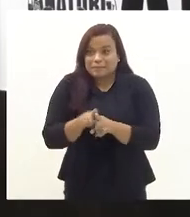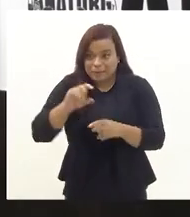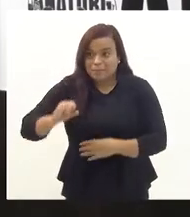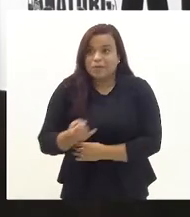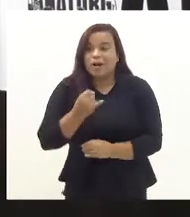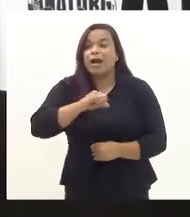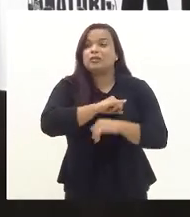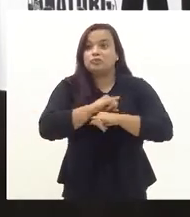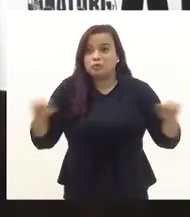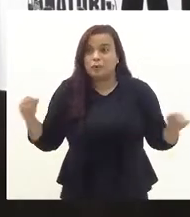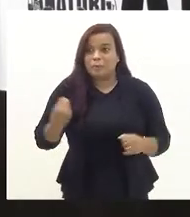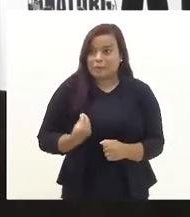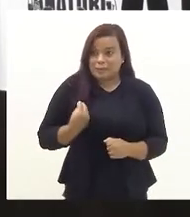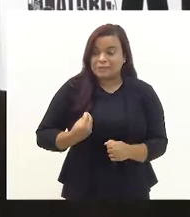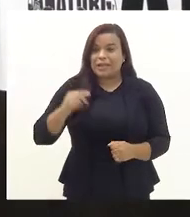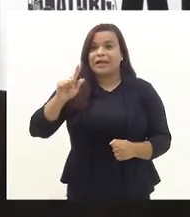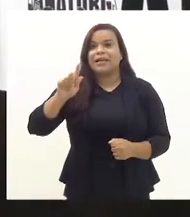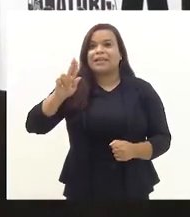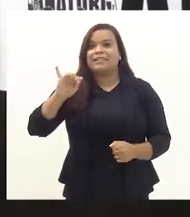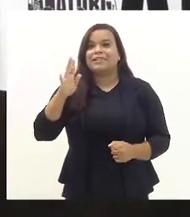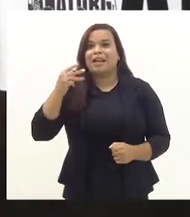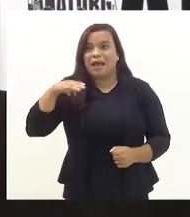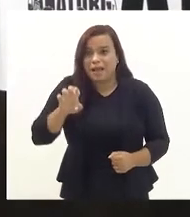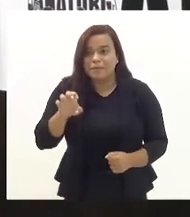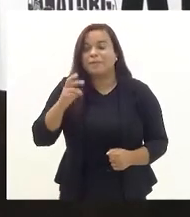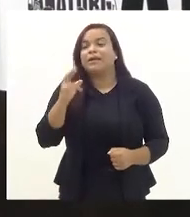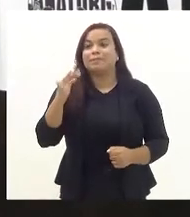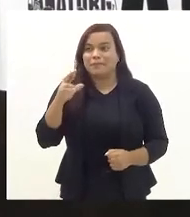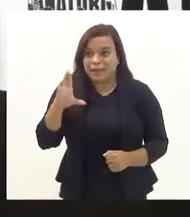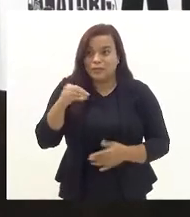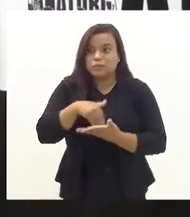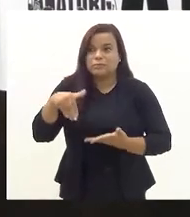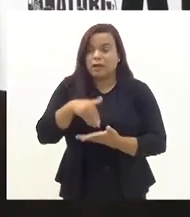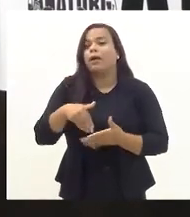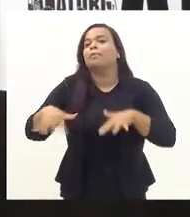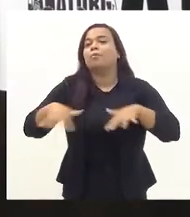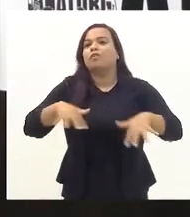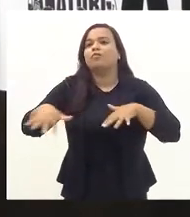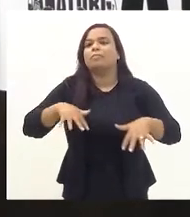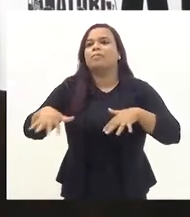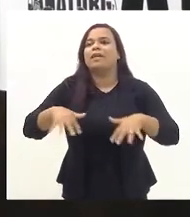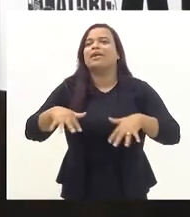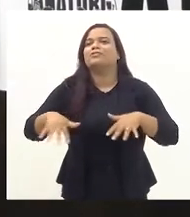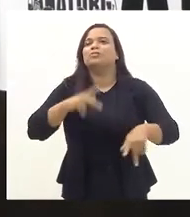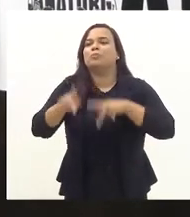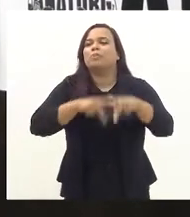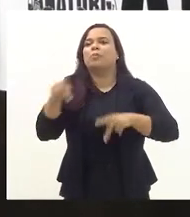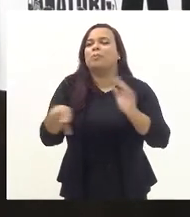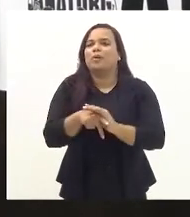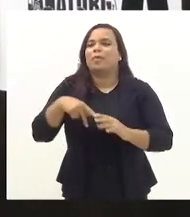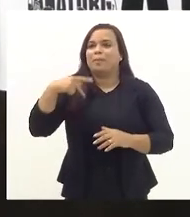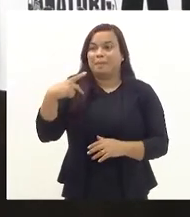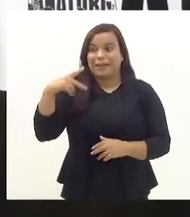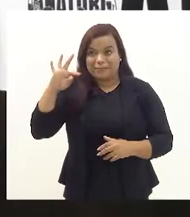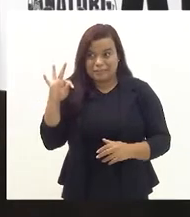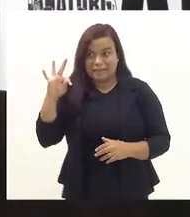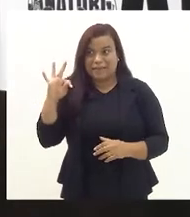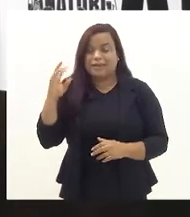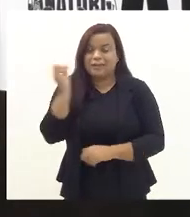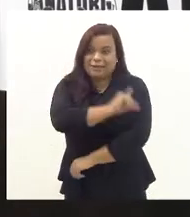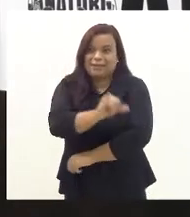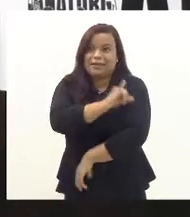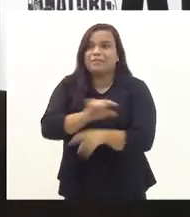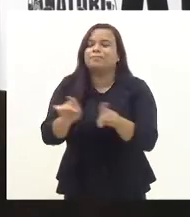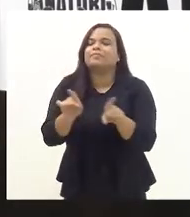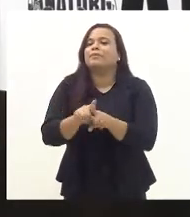a presença do Guilherme Ribeiro, secretário de Movimentos Populares do PT do Rio de Janeiro. Presença do